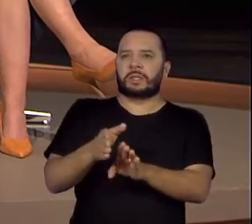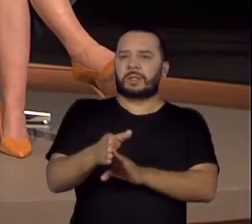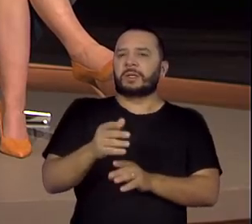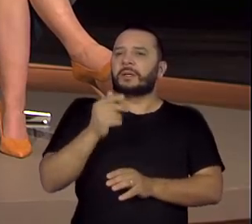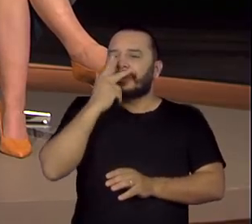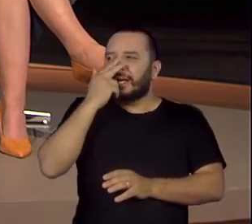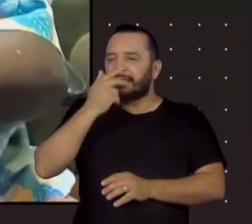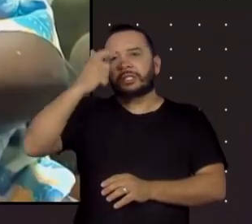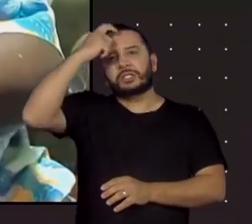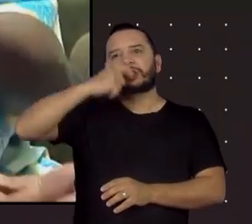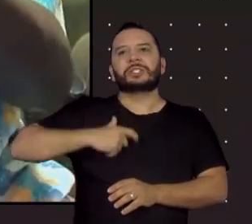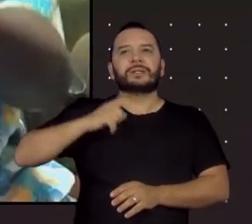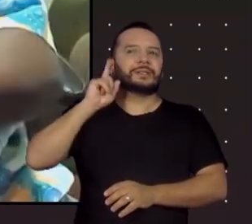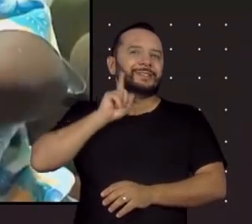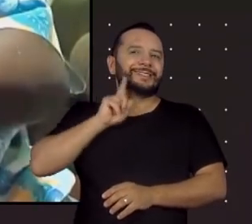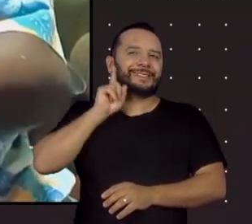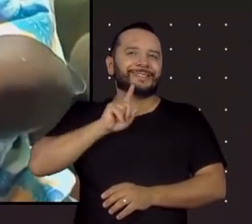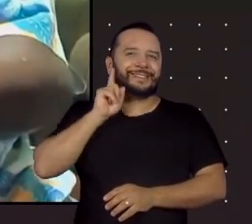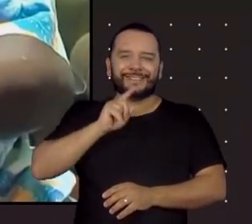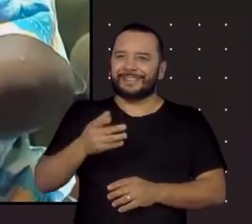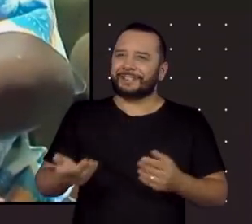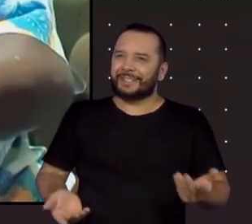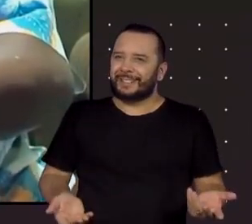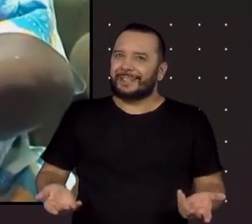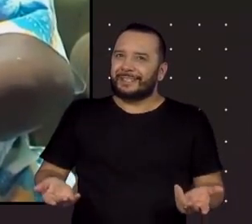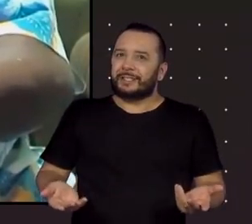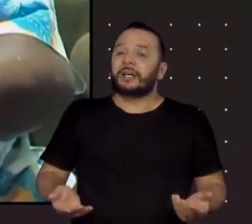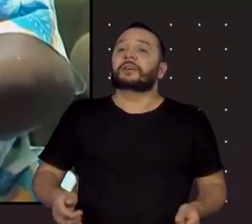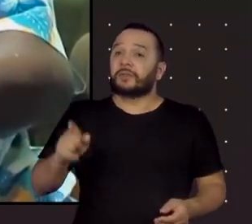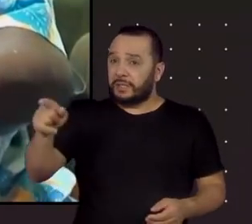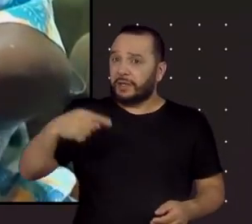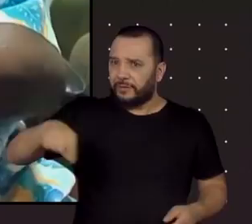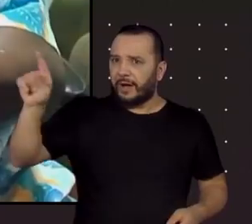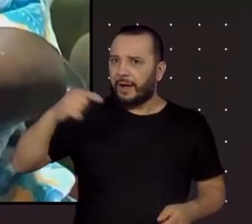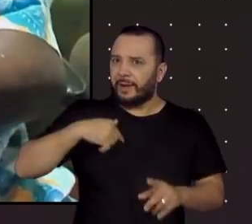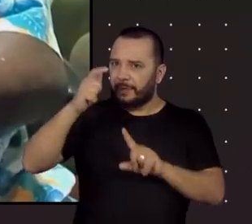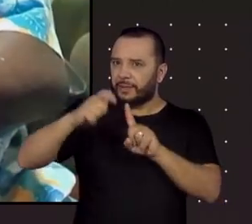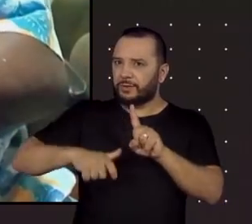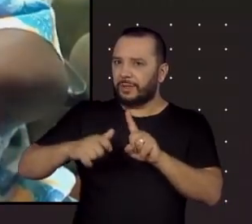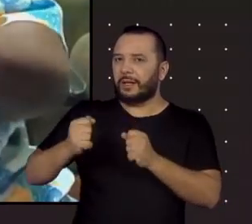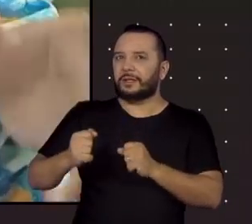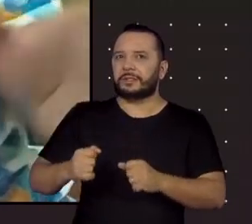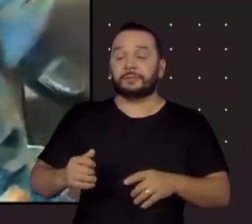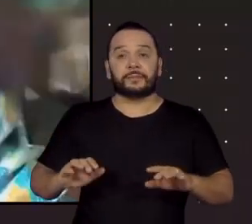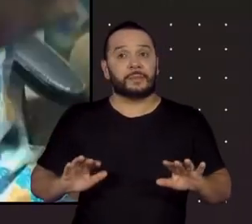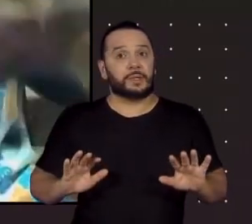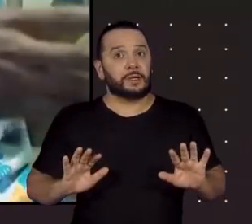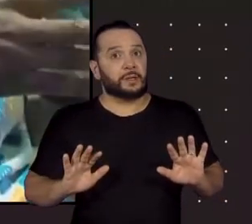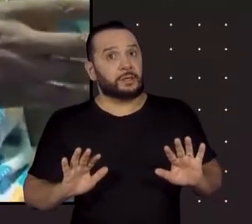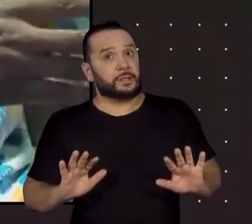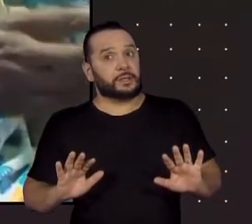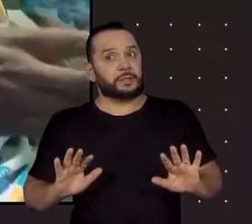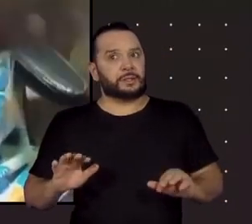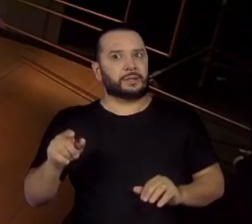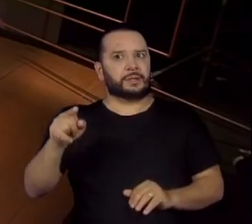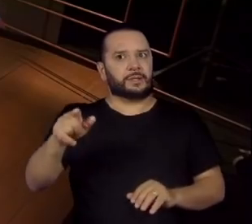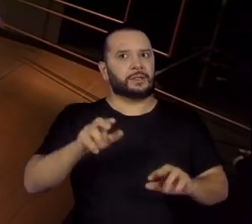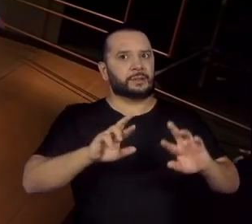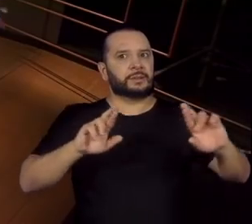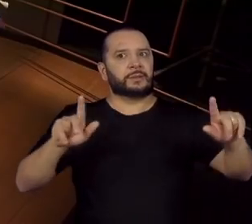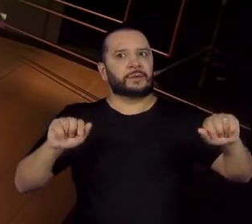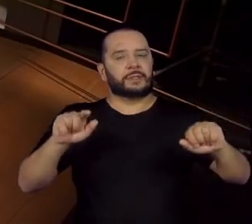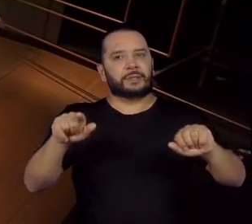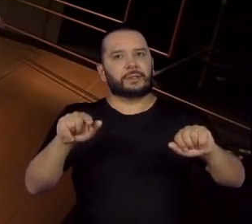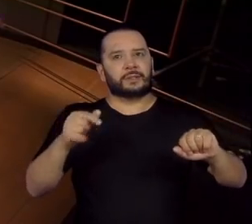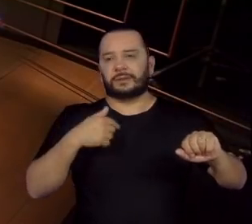mesmo. E eu sei que é você que vai fazer isso. Eu disse, Babenco, mas aquilo lá é outra coisa. Uma coisa,